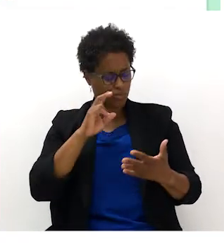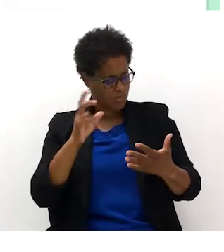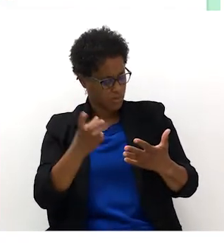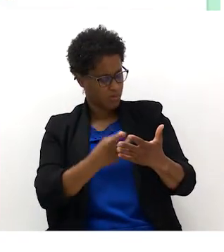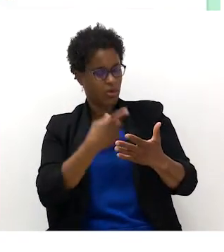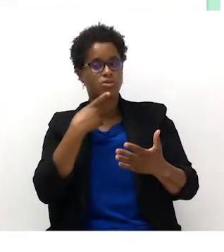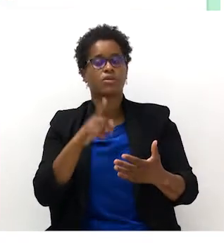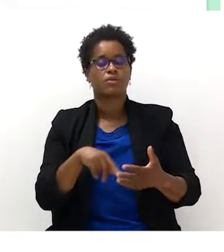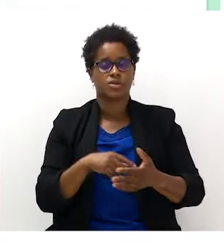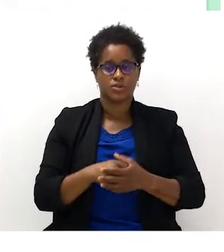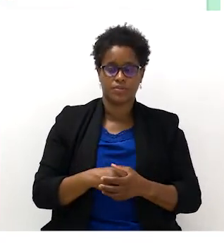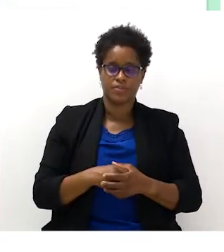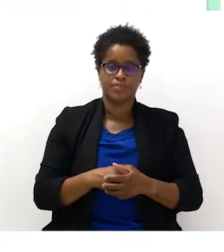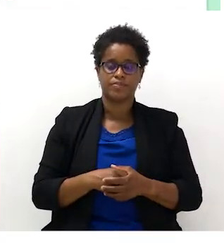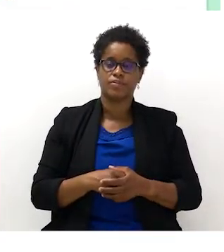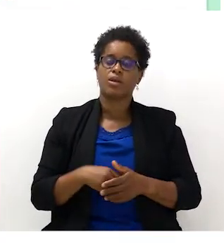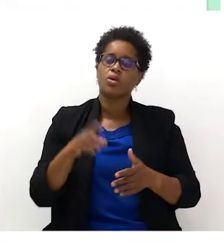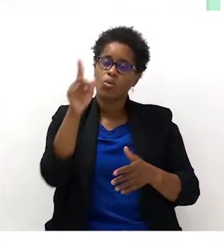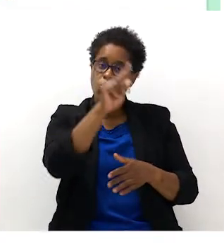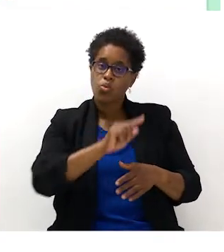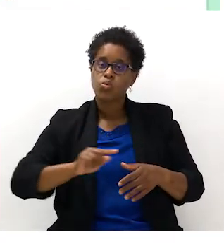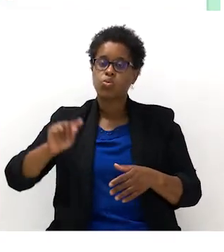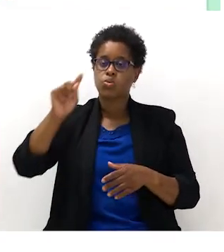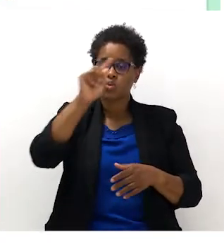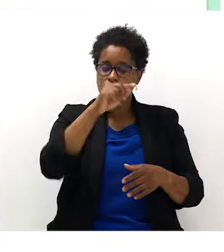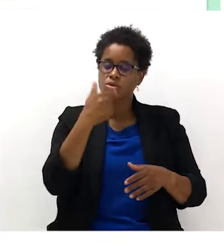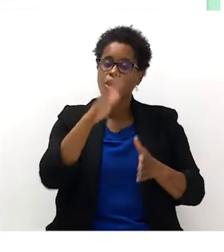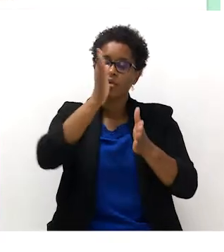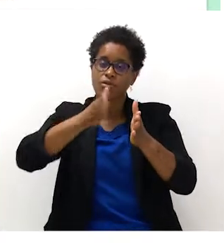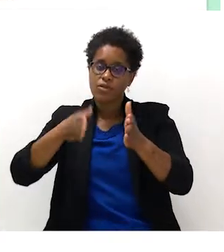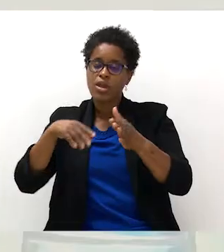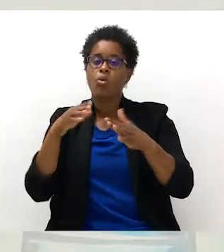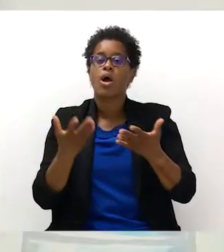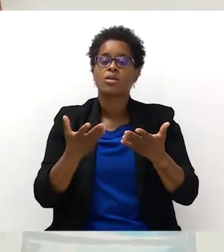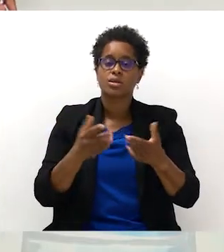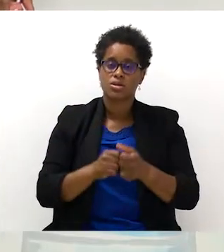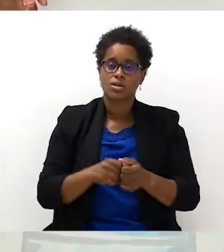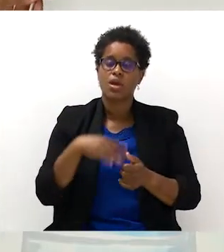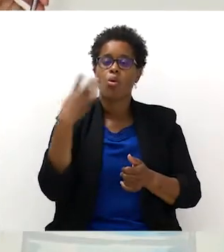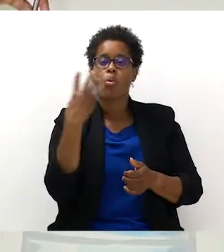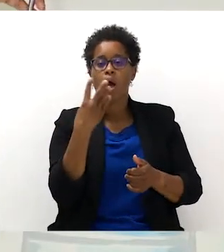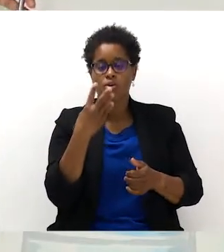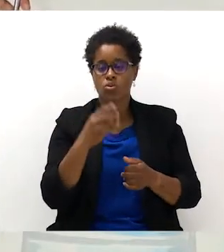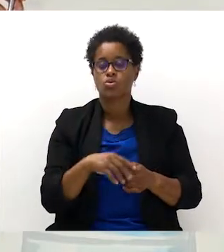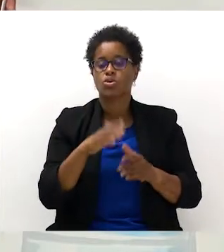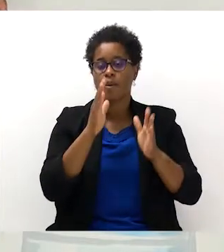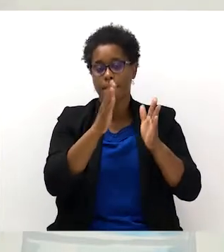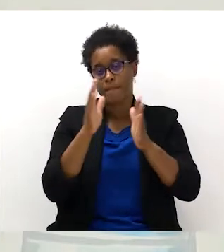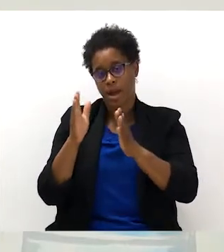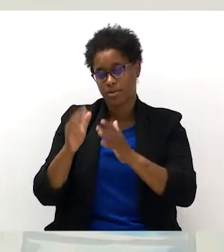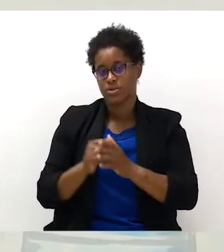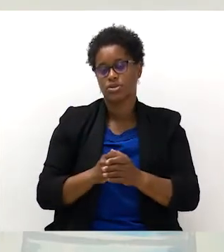novo. O círculo está dividido em quantas partes? Em 4